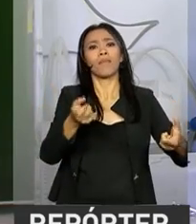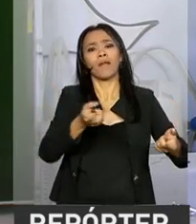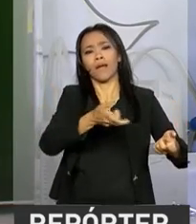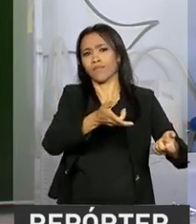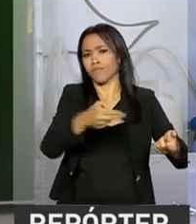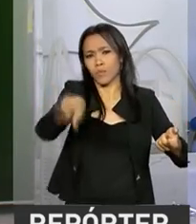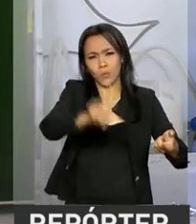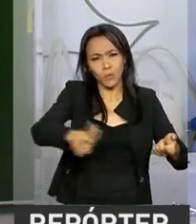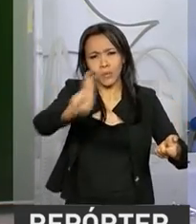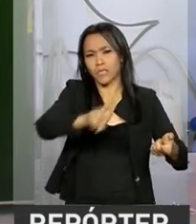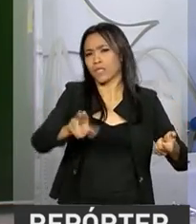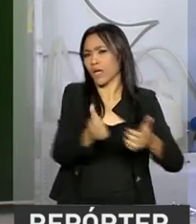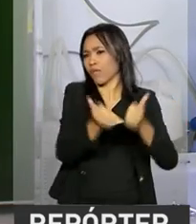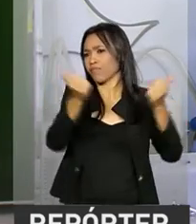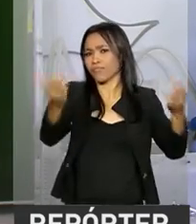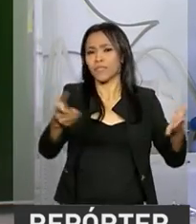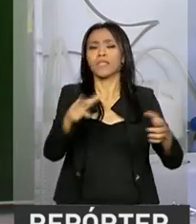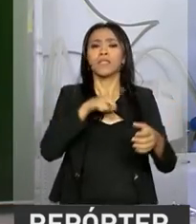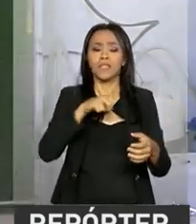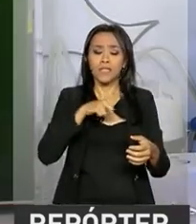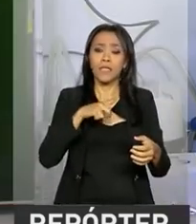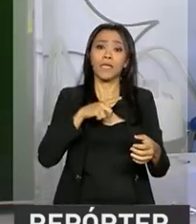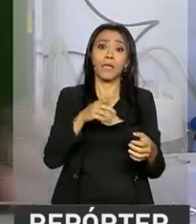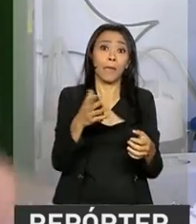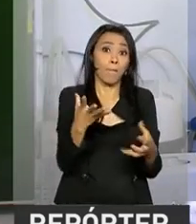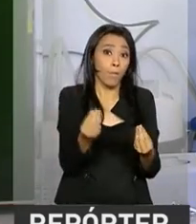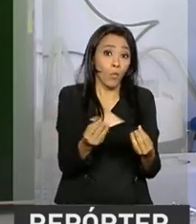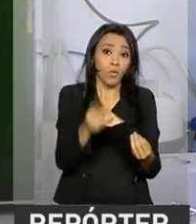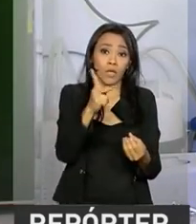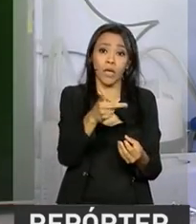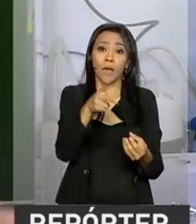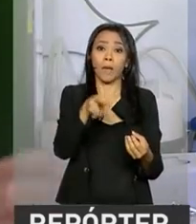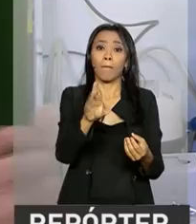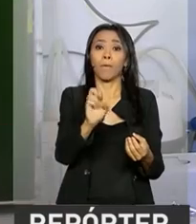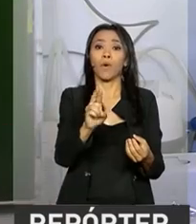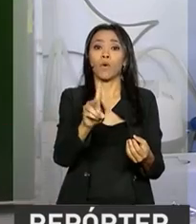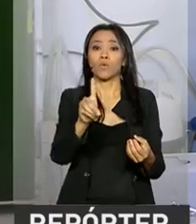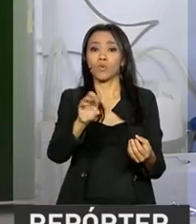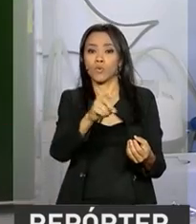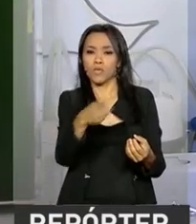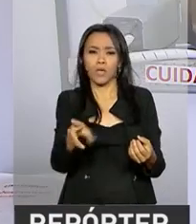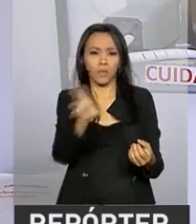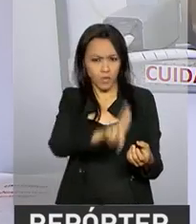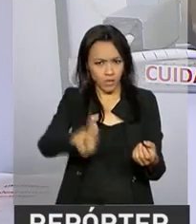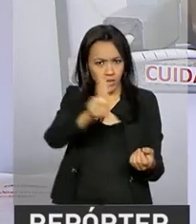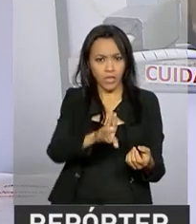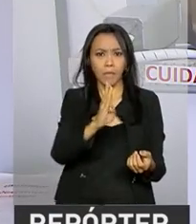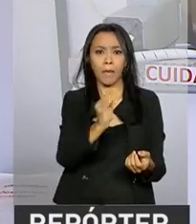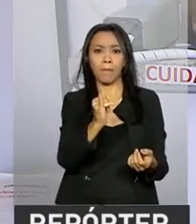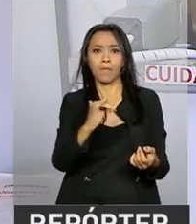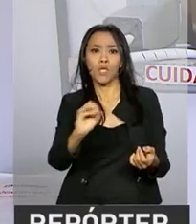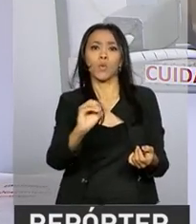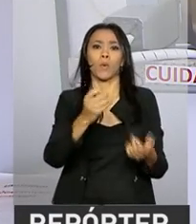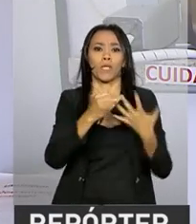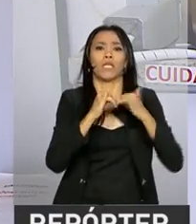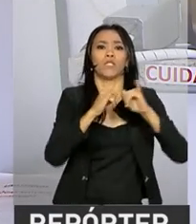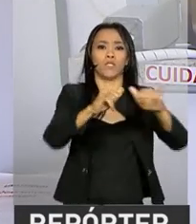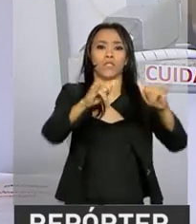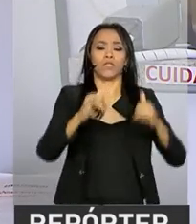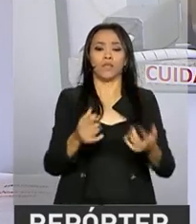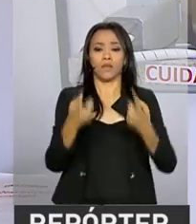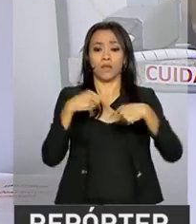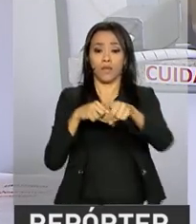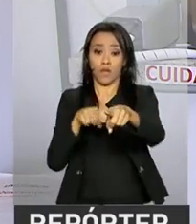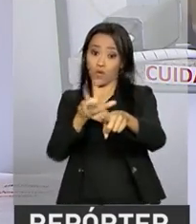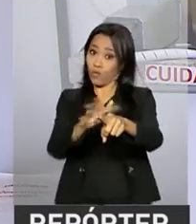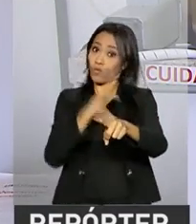agregado, mas você também ter um volume de produção que podem ser direcionadas para a bioenergia. E para o pesquisador da Embrapa,